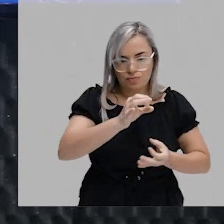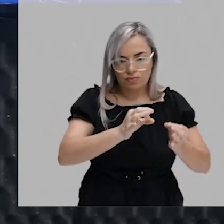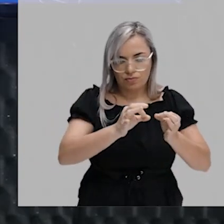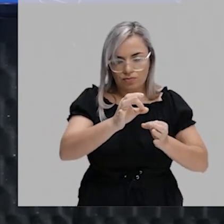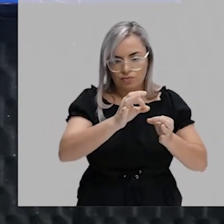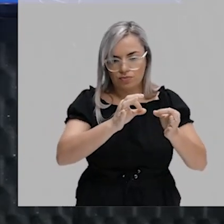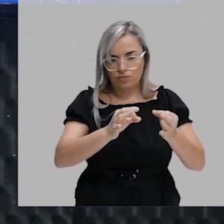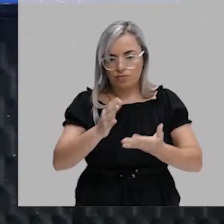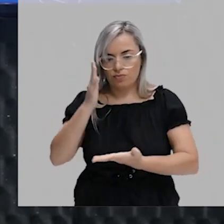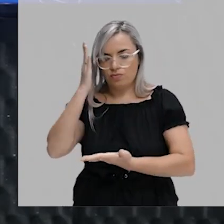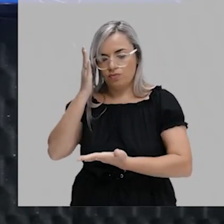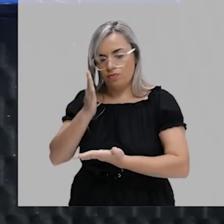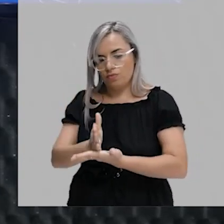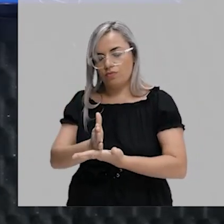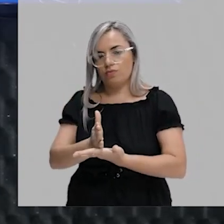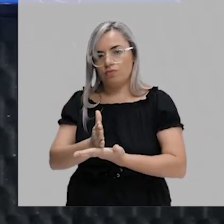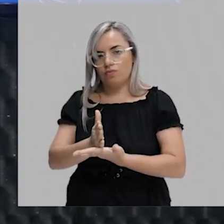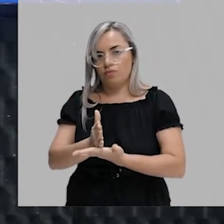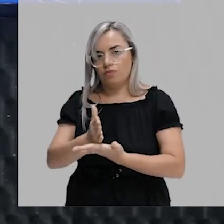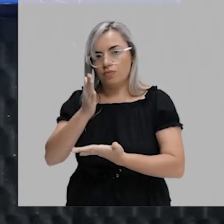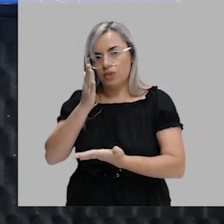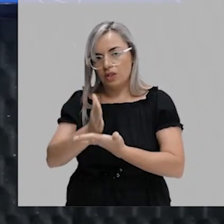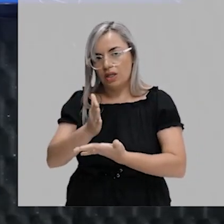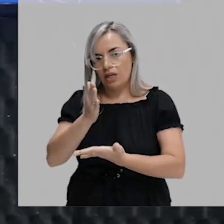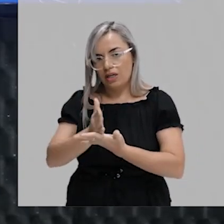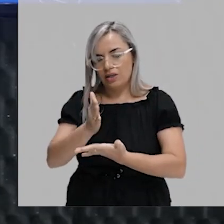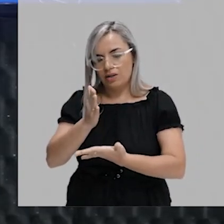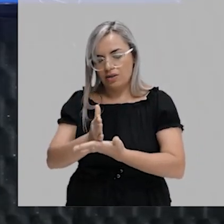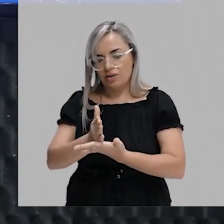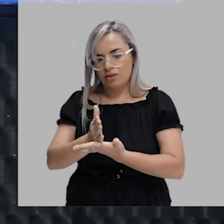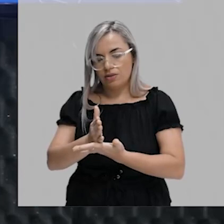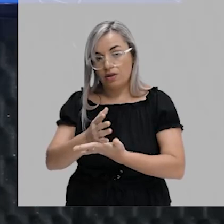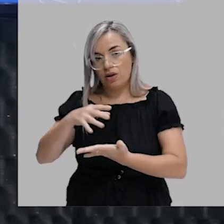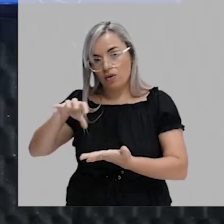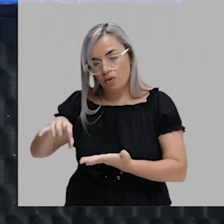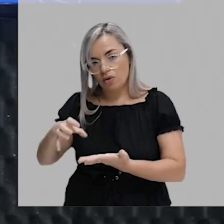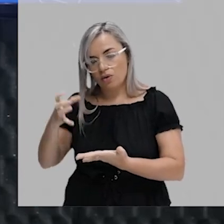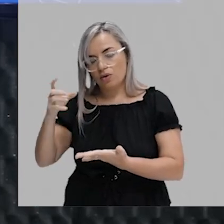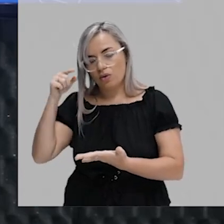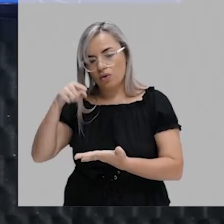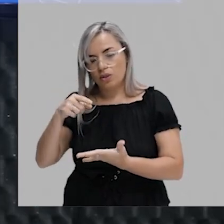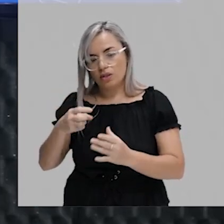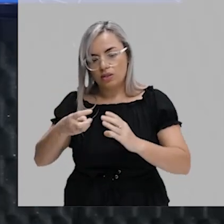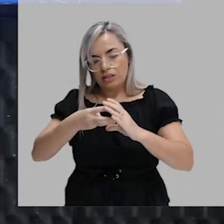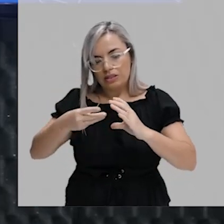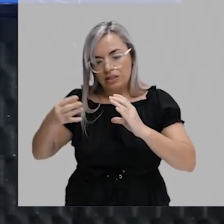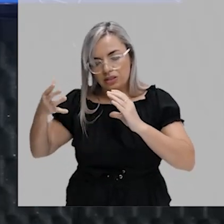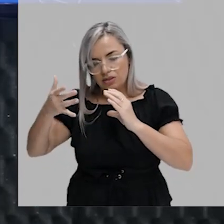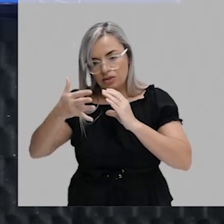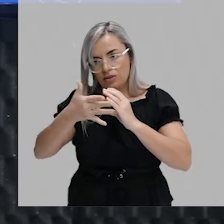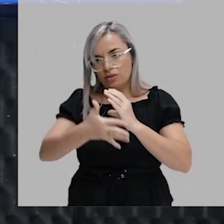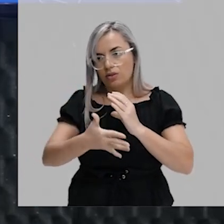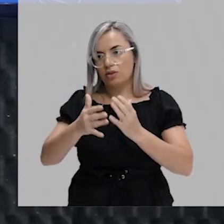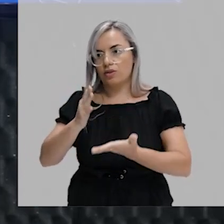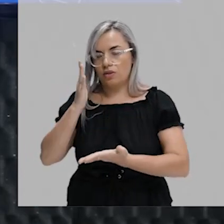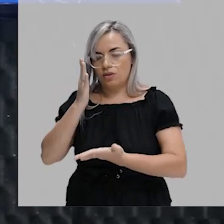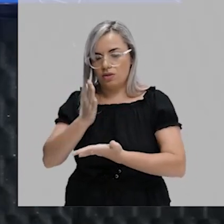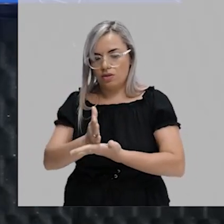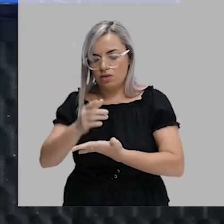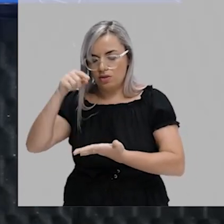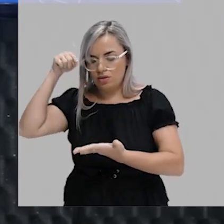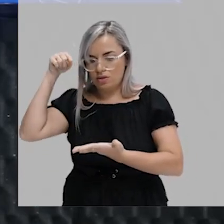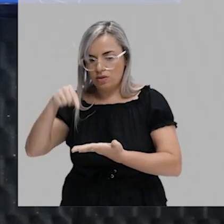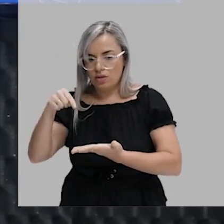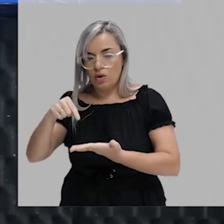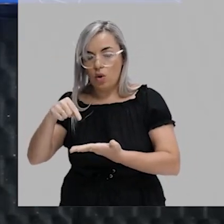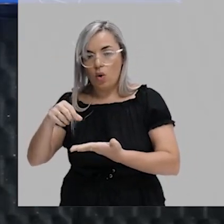não vai à montanha, a montanha vai a Maomé? É o que vai acontecer aqui na osmose. Se o soluto que está